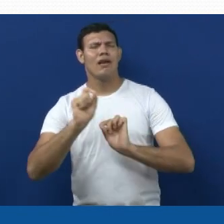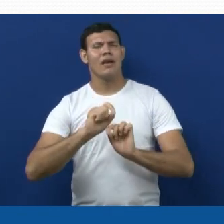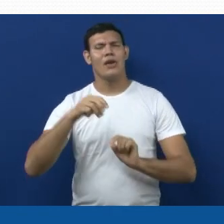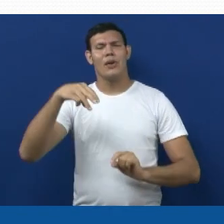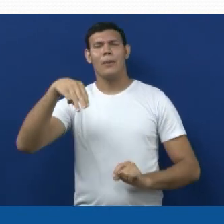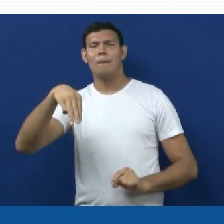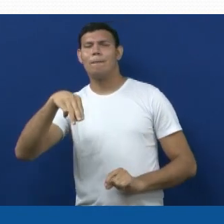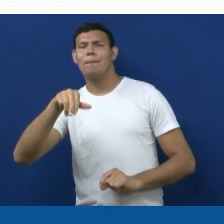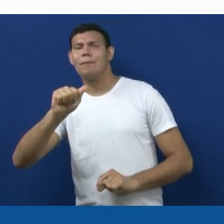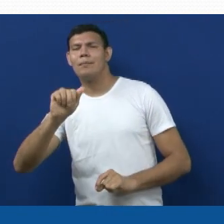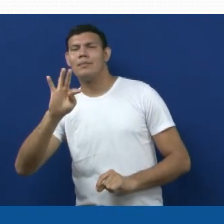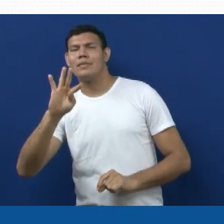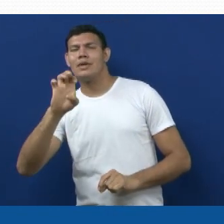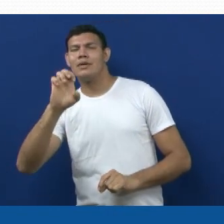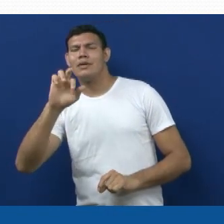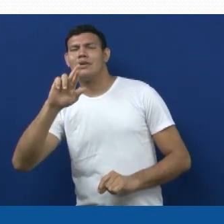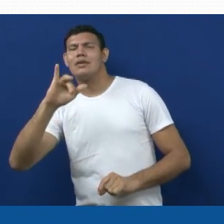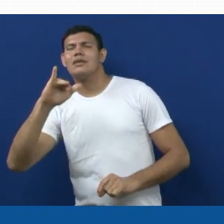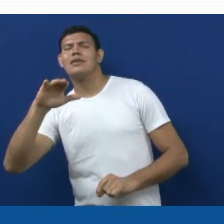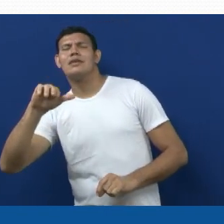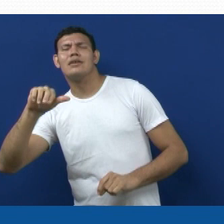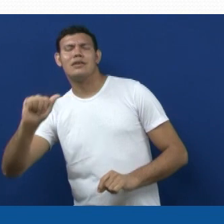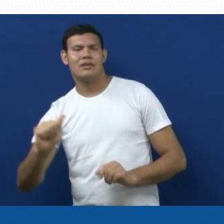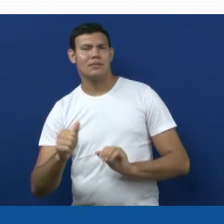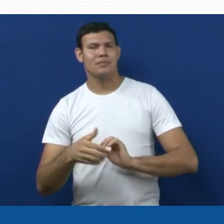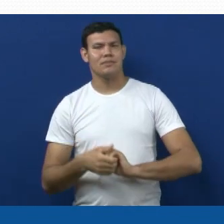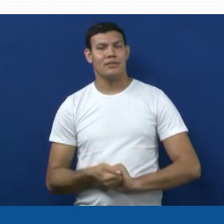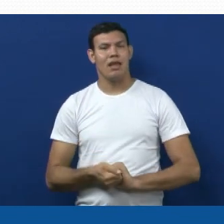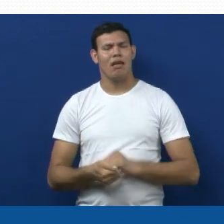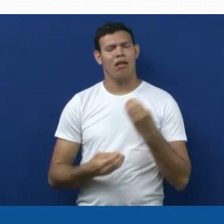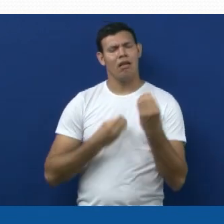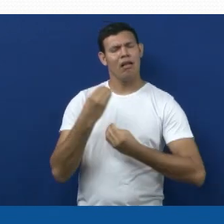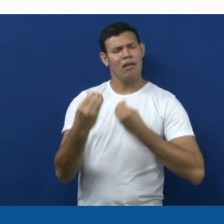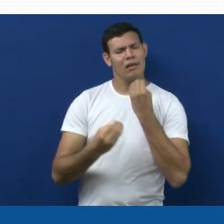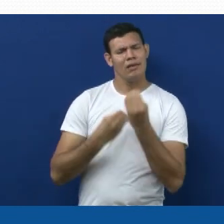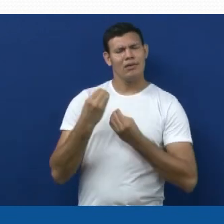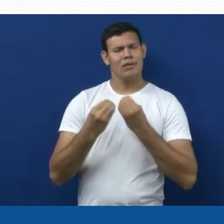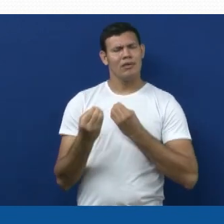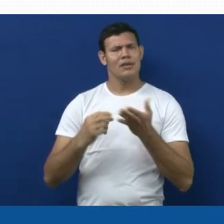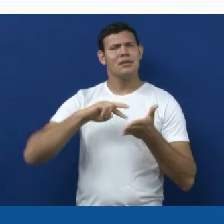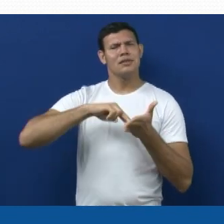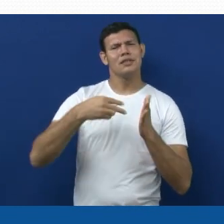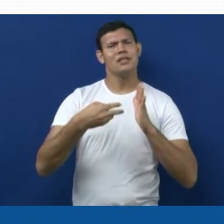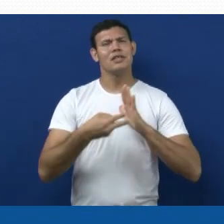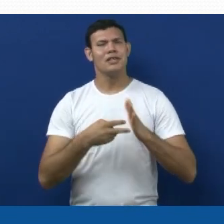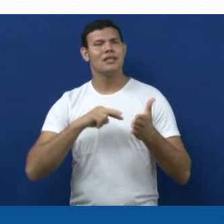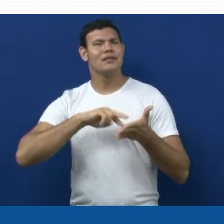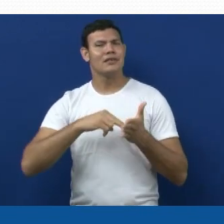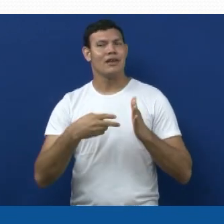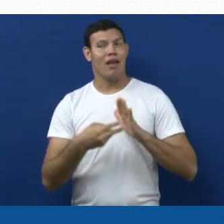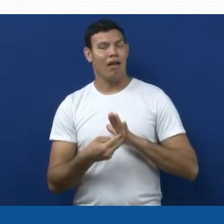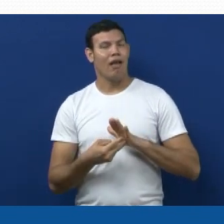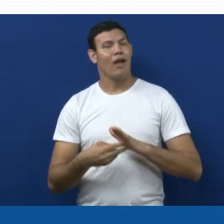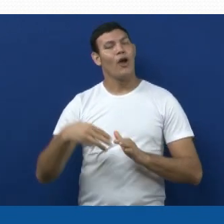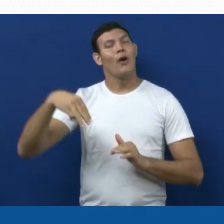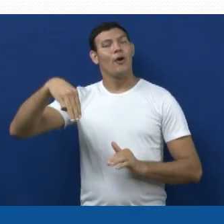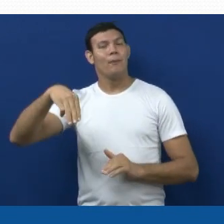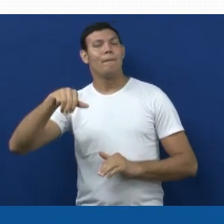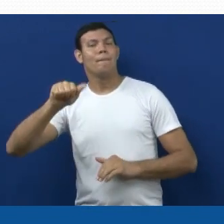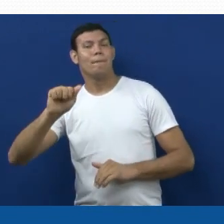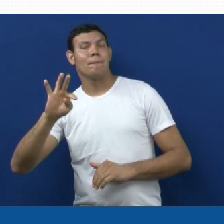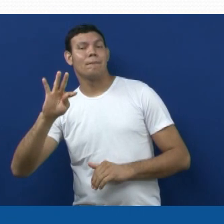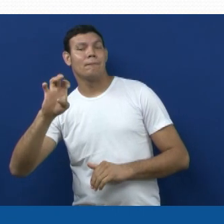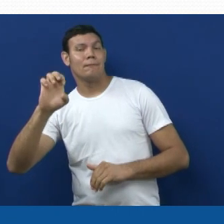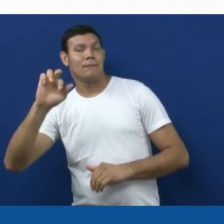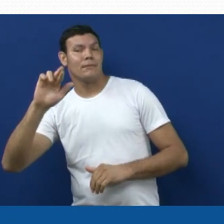maneira geral e científica, como que nós podemos definir o que é matéria? Bom, matéria é tudo